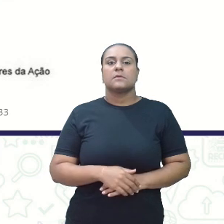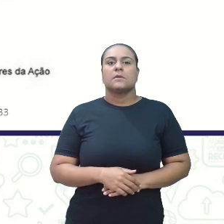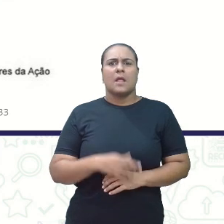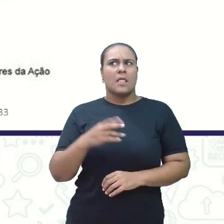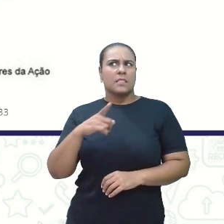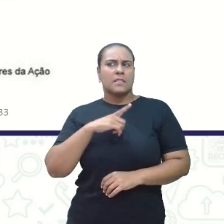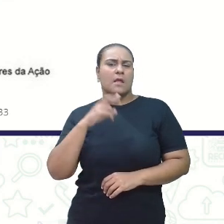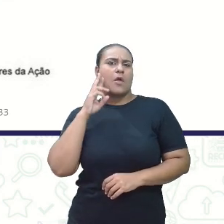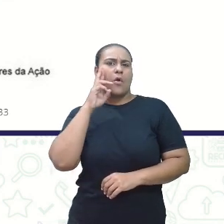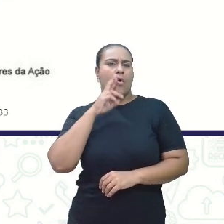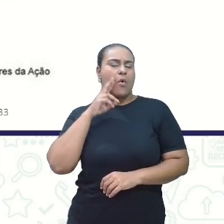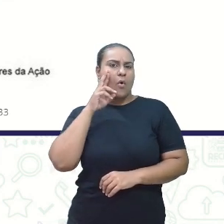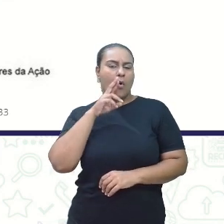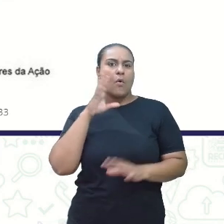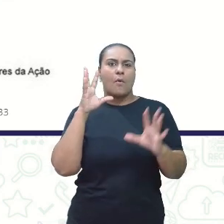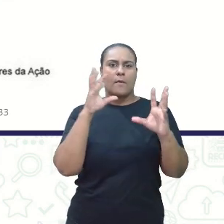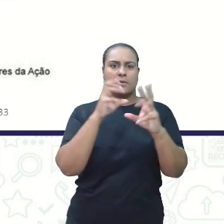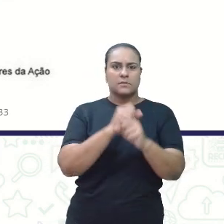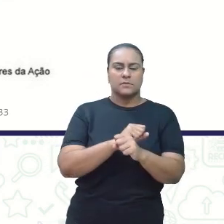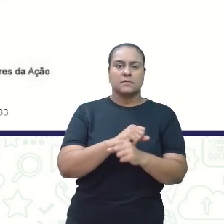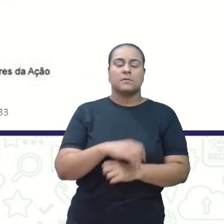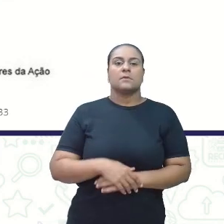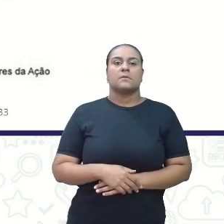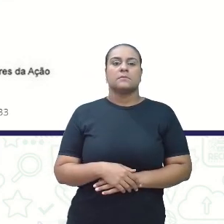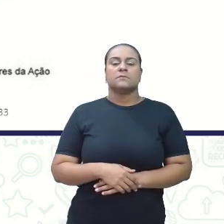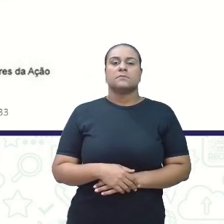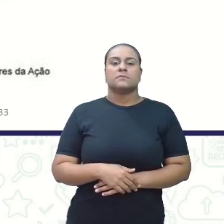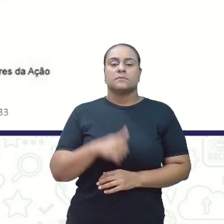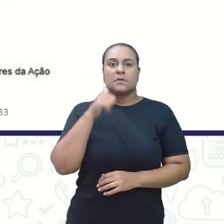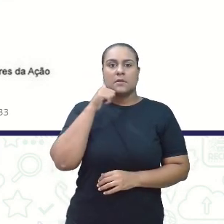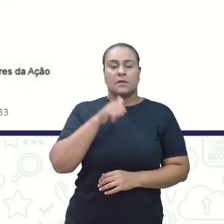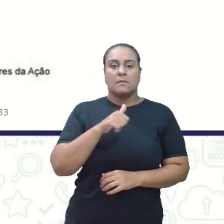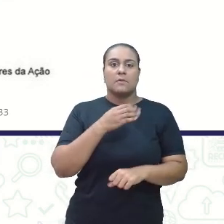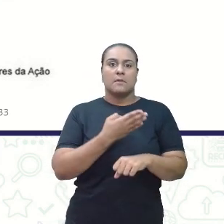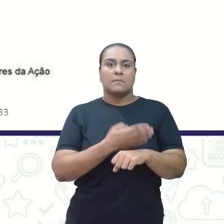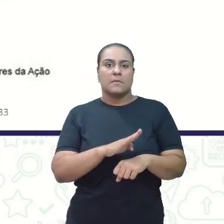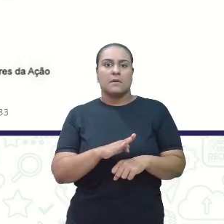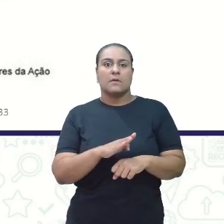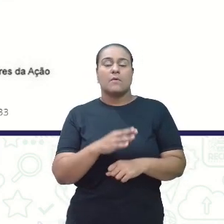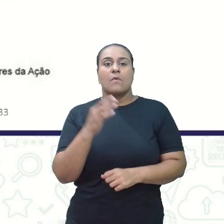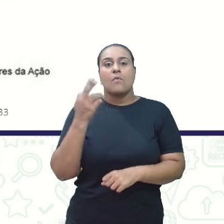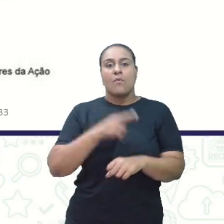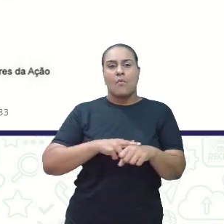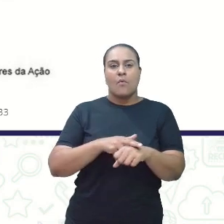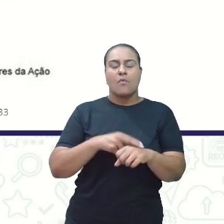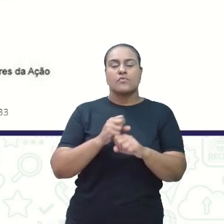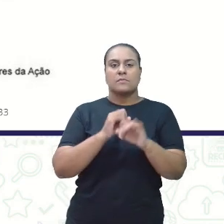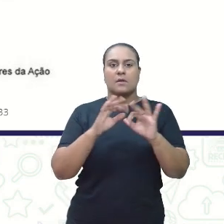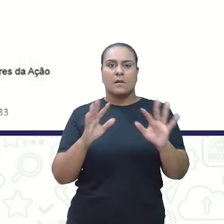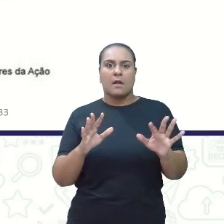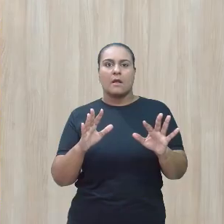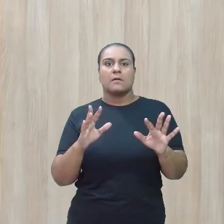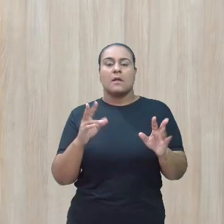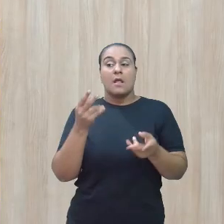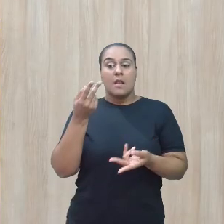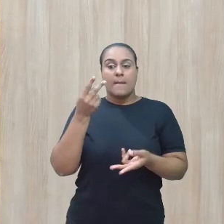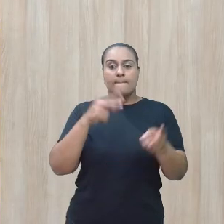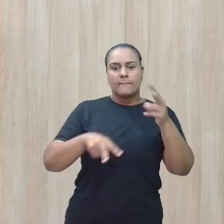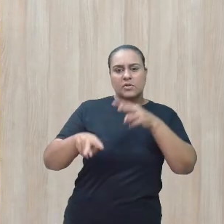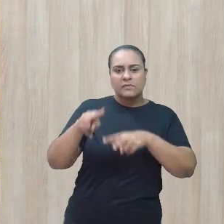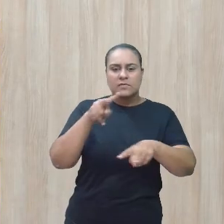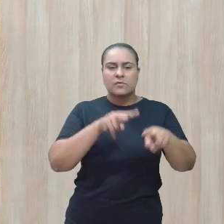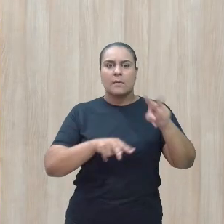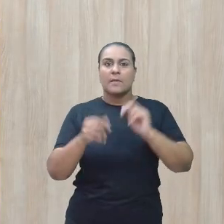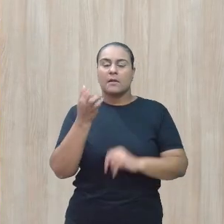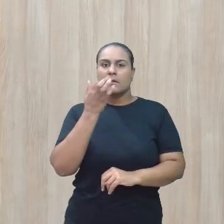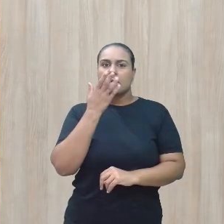mais escuro e a parte das mulheres brancas está com um roxo mais claro. Então, ele já traz essa informação visual no gráfico,